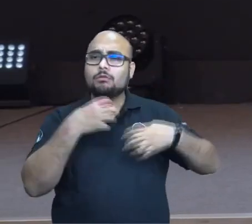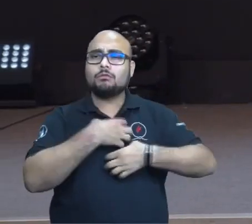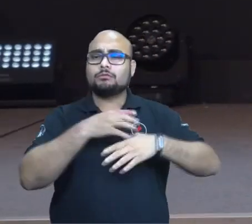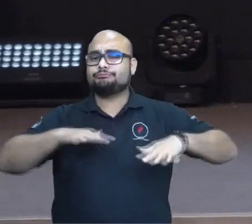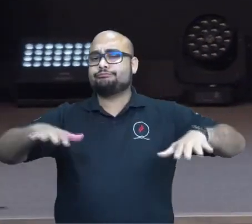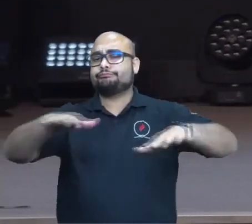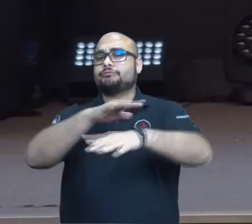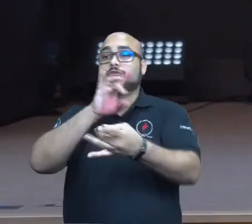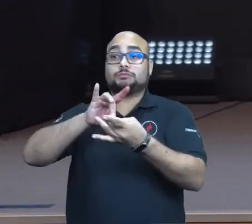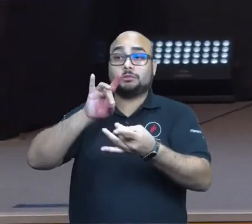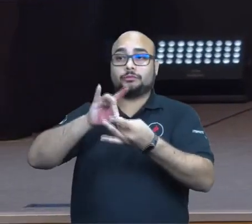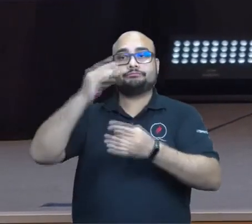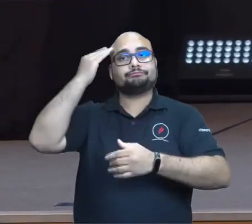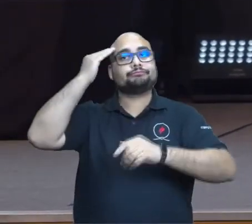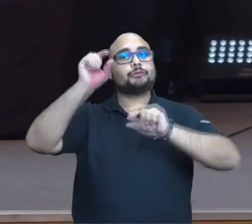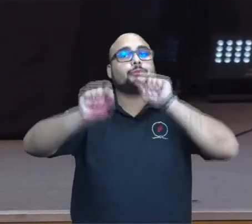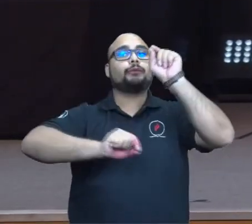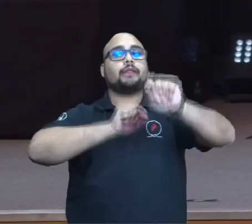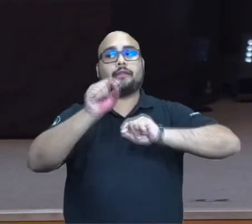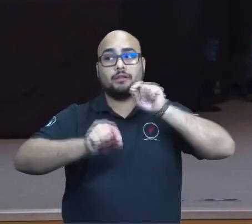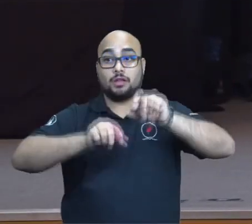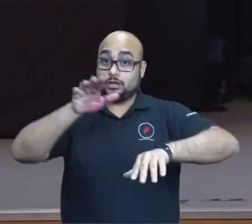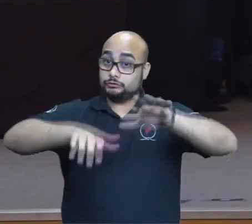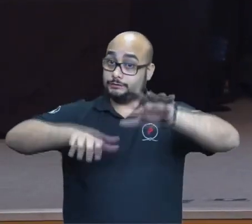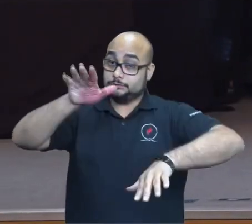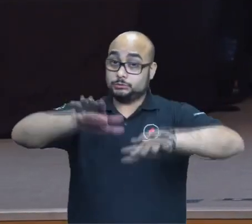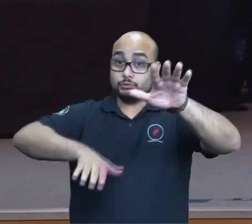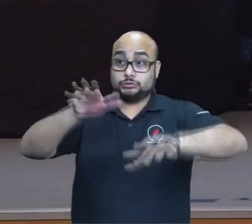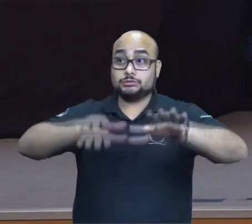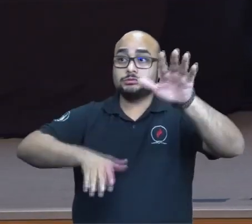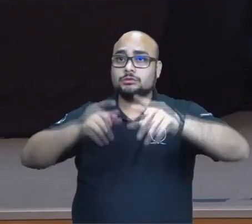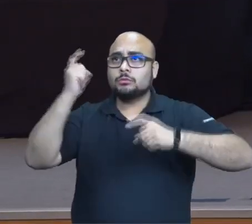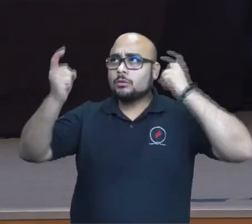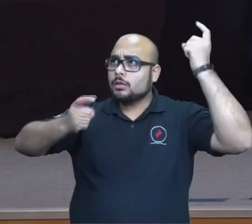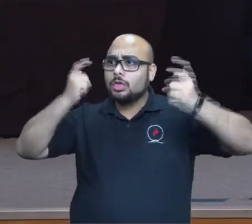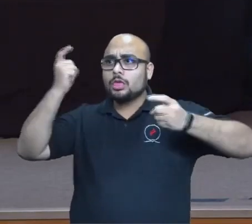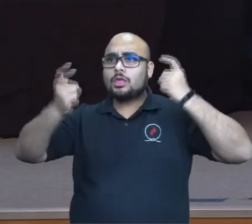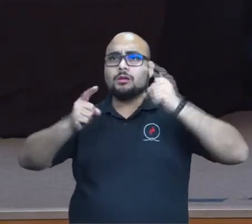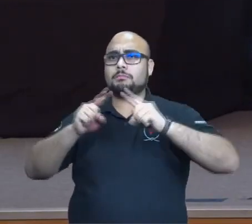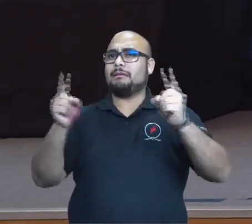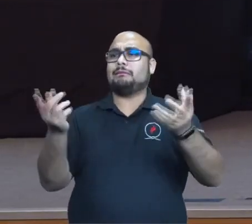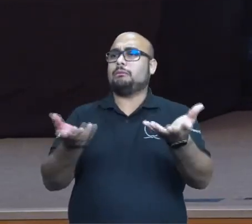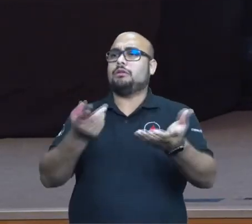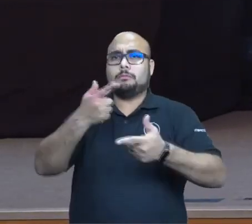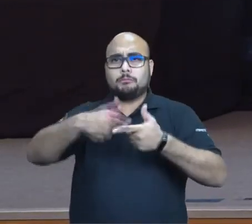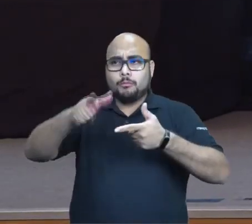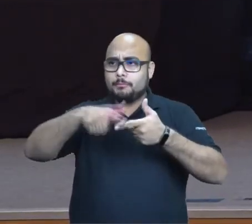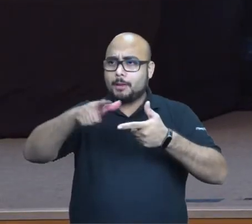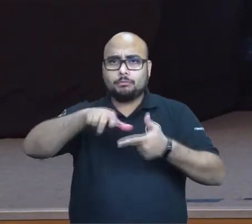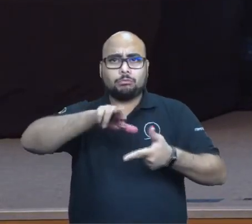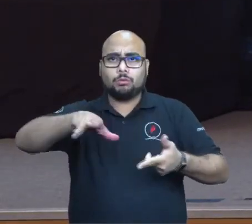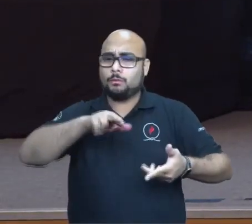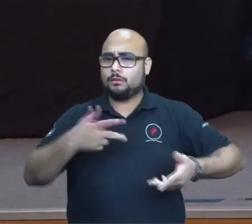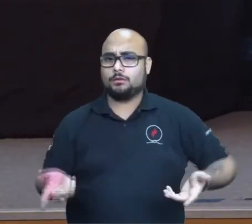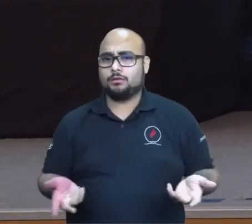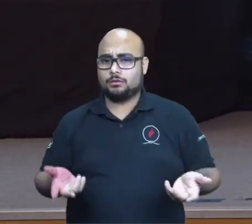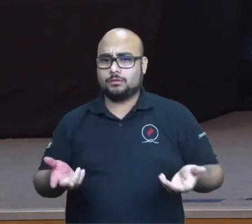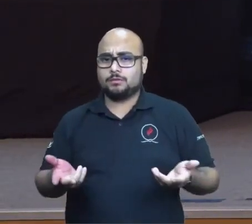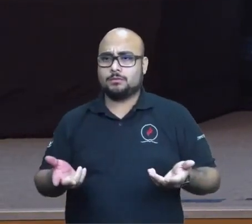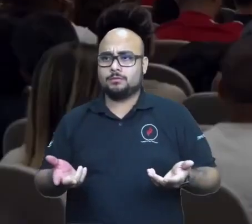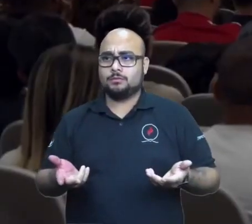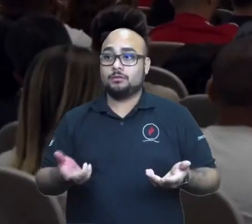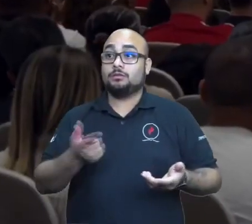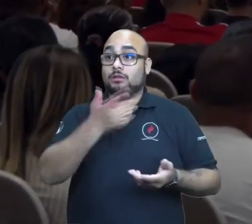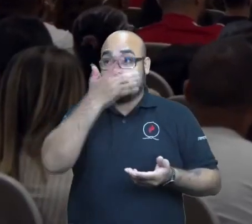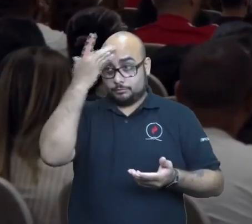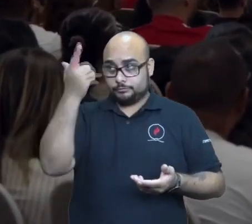que muitas vezes você tá se preocupando e nem é você que vai precisar porque nem é você que vai perder o ferro do Machado mas alguém vai